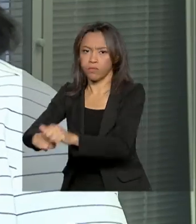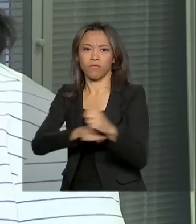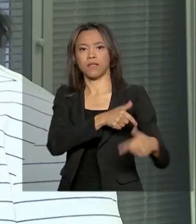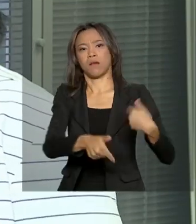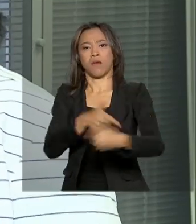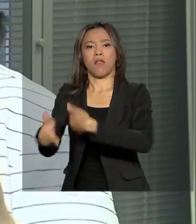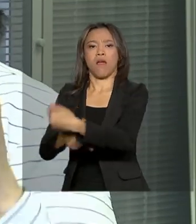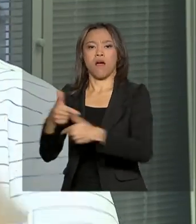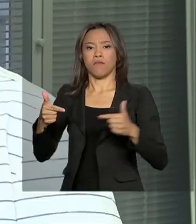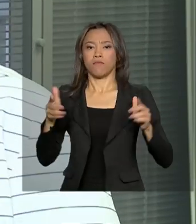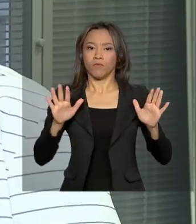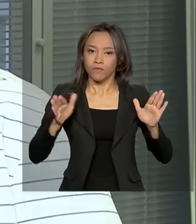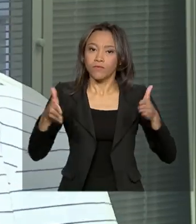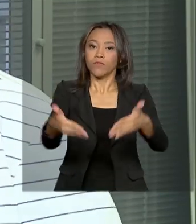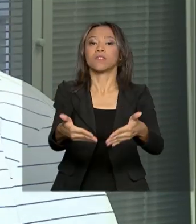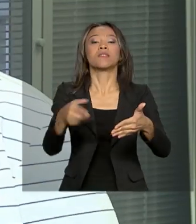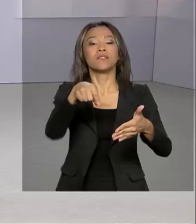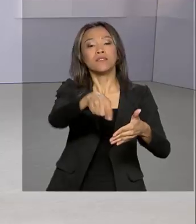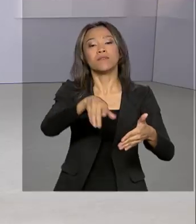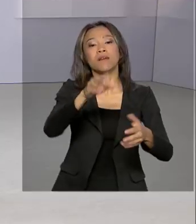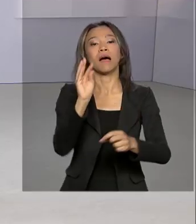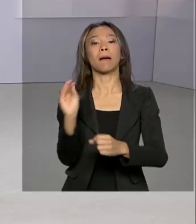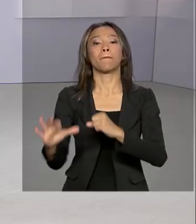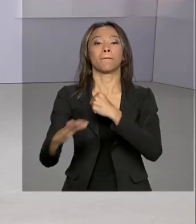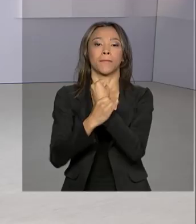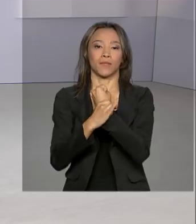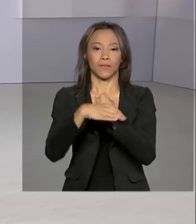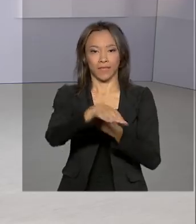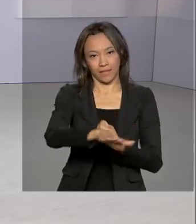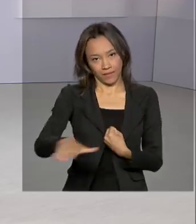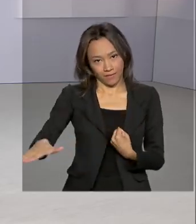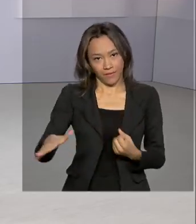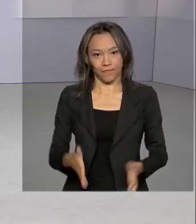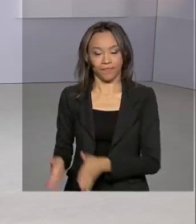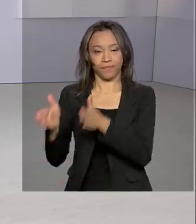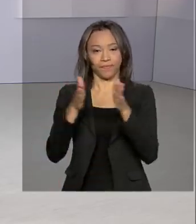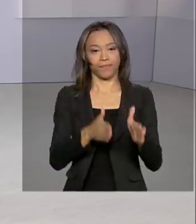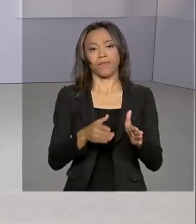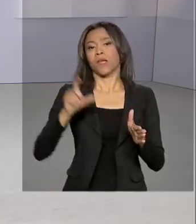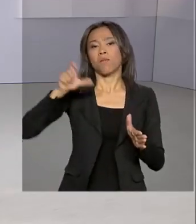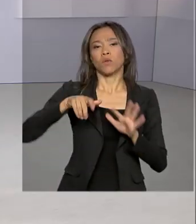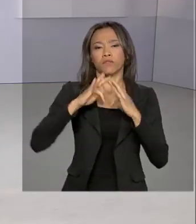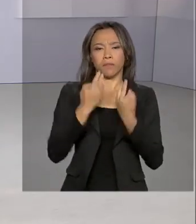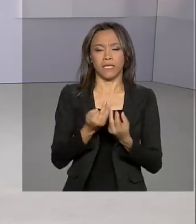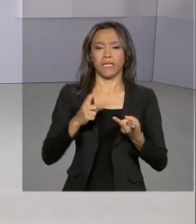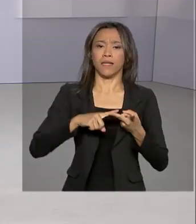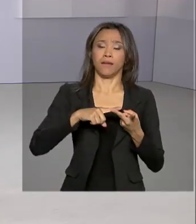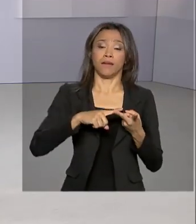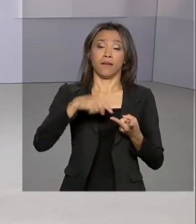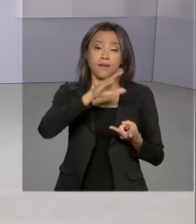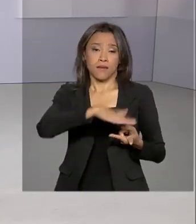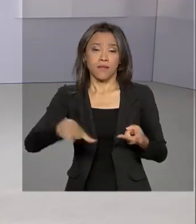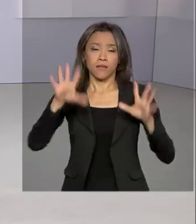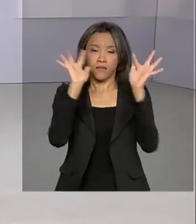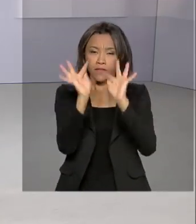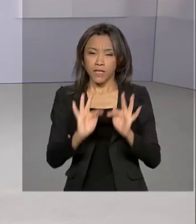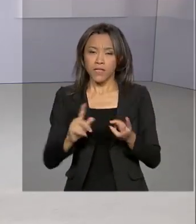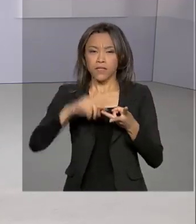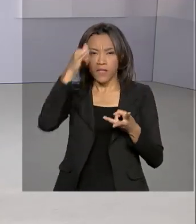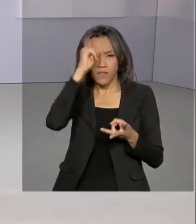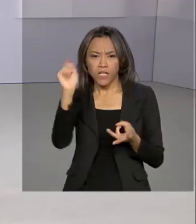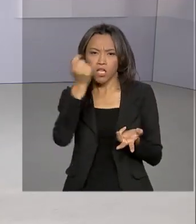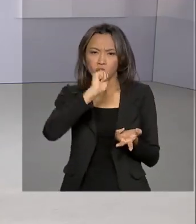e prioritária a proteção da infância. Bolsa Família, Criança Feliz, Prevenção às Drogas.